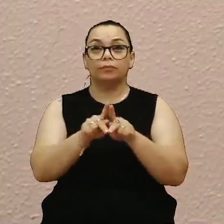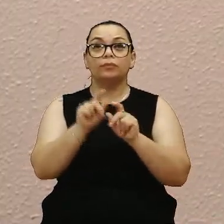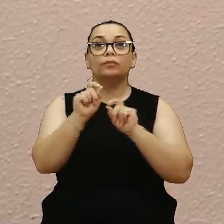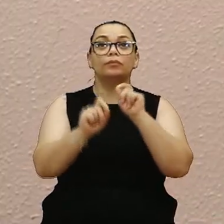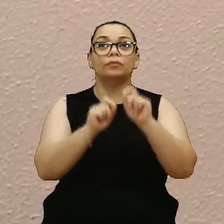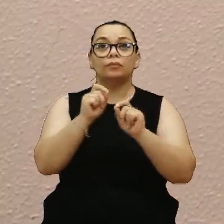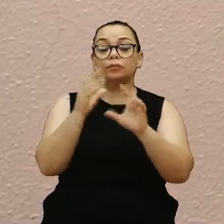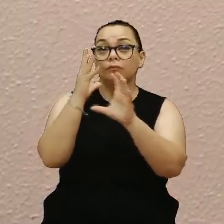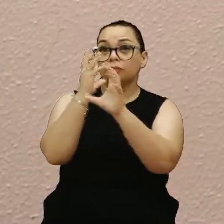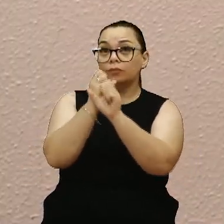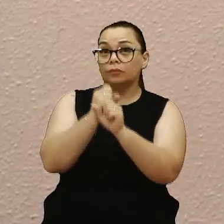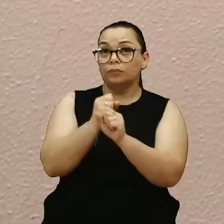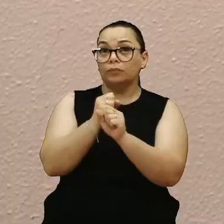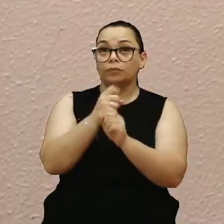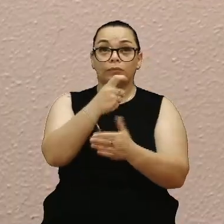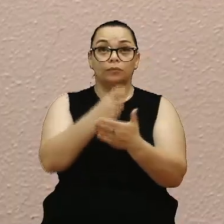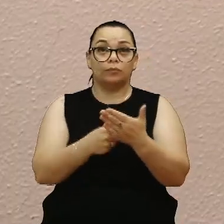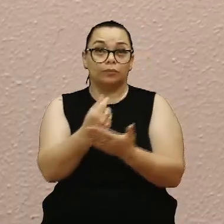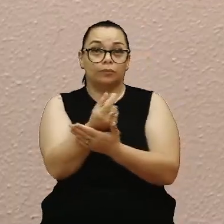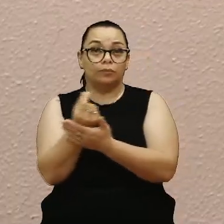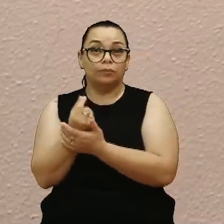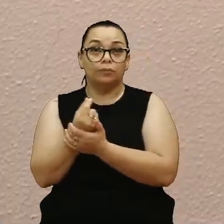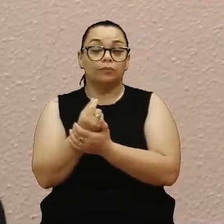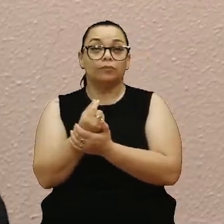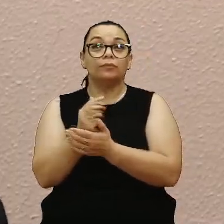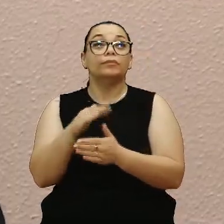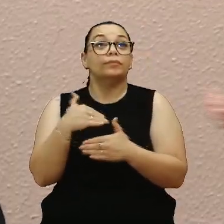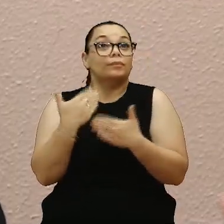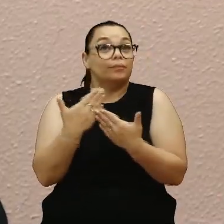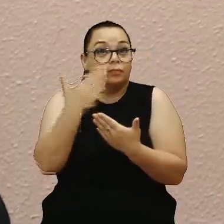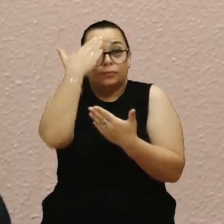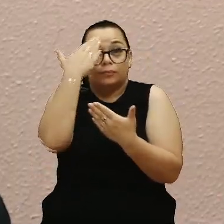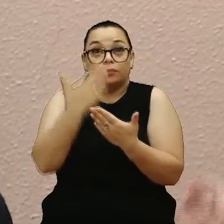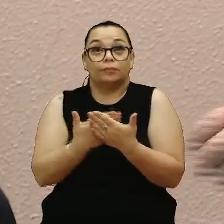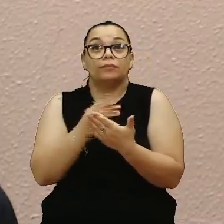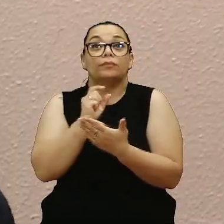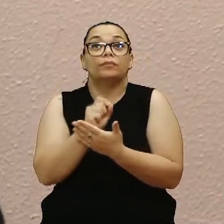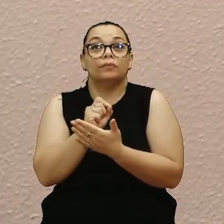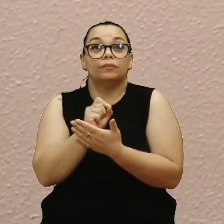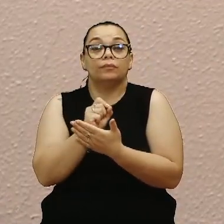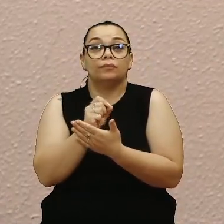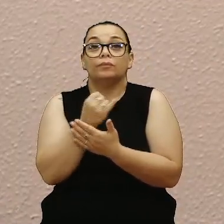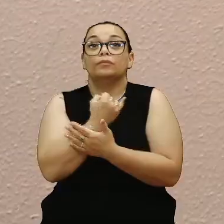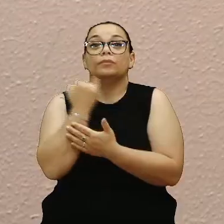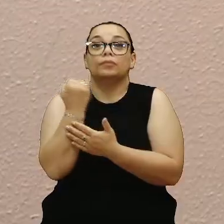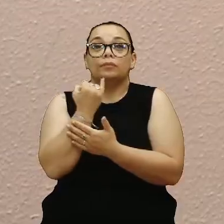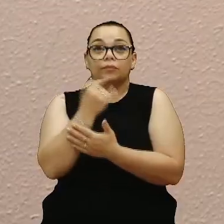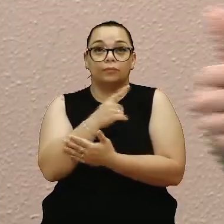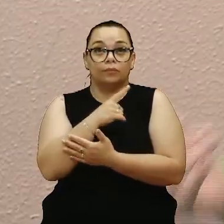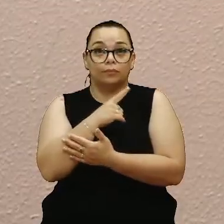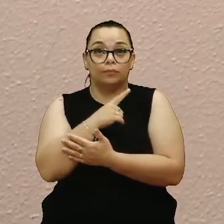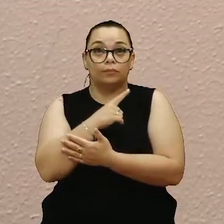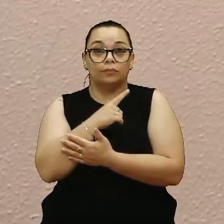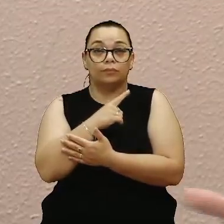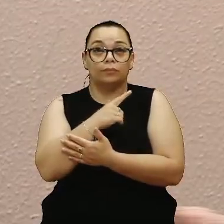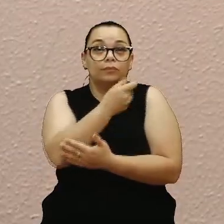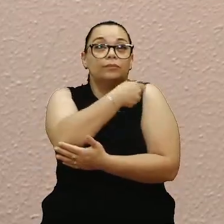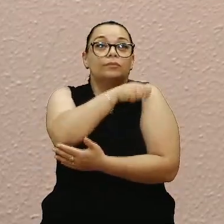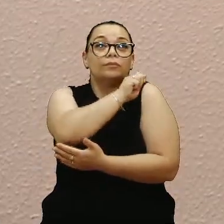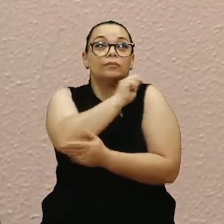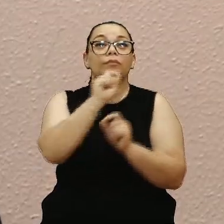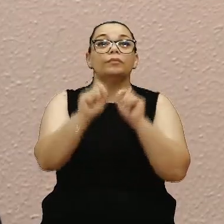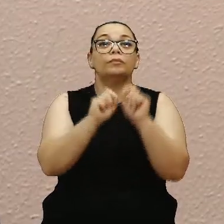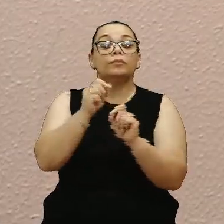relação ao cálculo da tarifa. Portanto, nós acreditamos que seria importante ter essa auditoria para que a gente